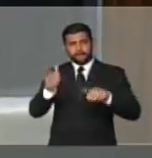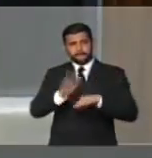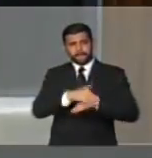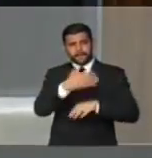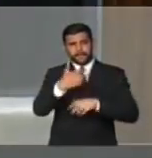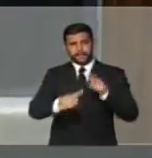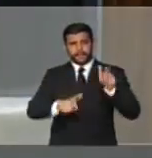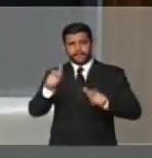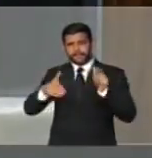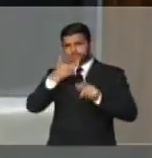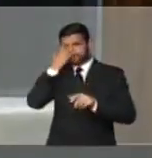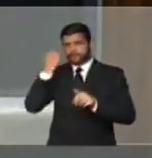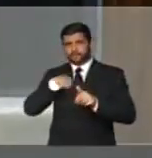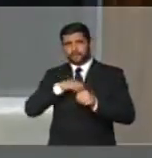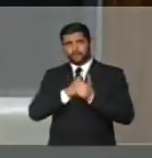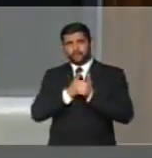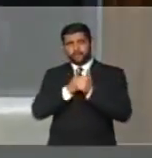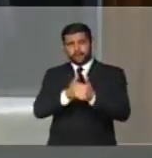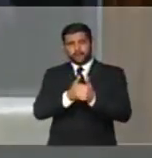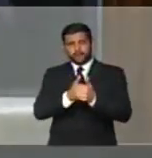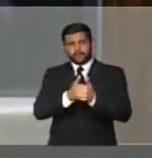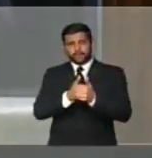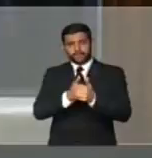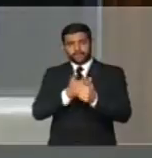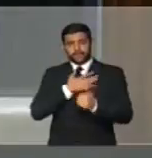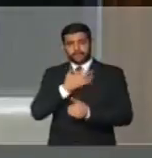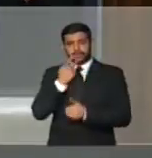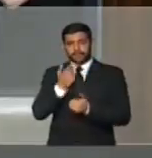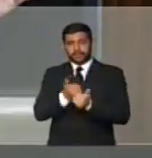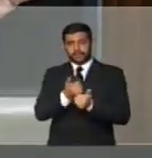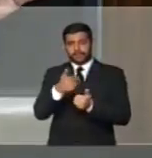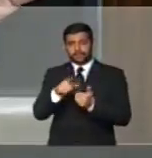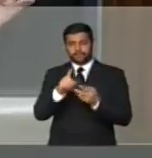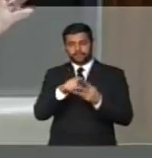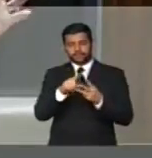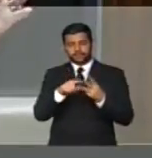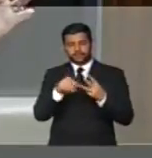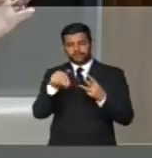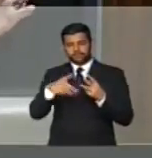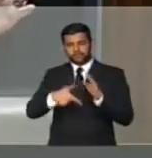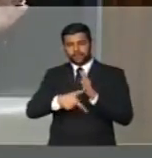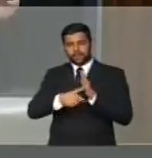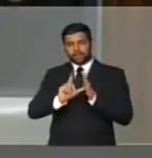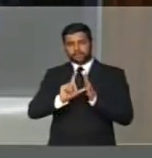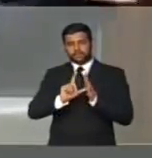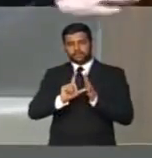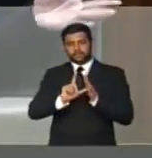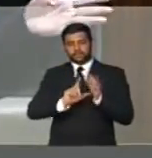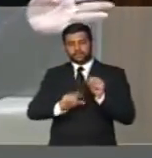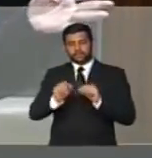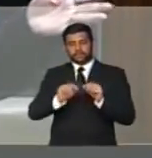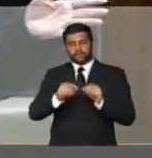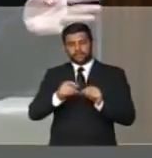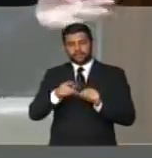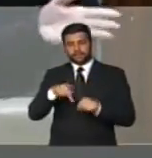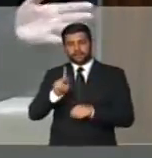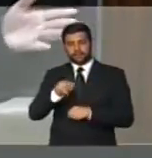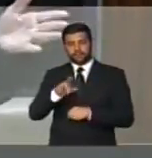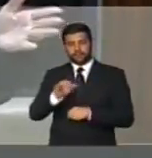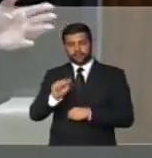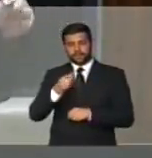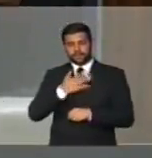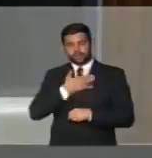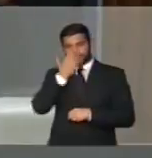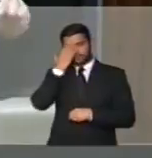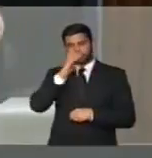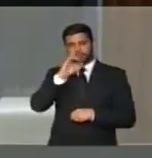maioria, pessoas que me acompanham, e eu falei aqui nos 3 minutos antes, que a Érica Cocai, graças